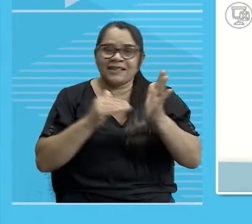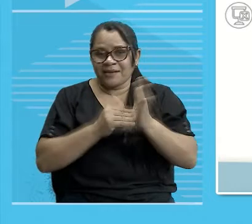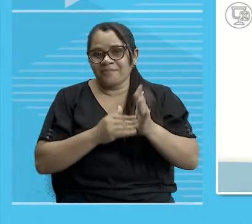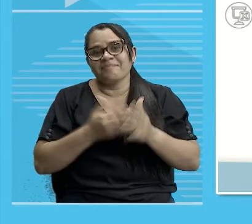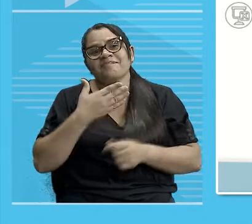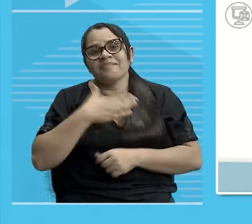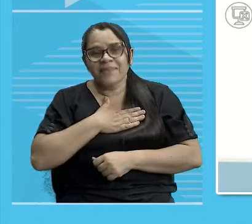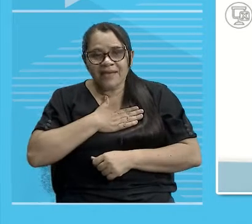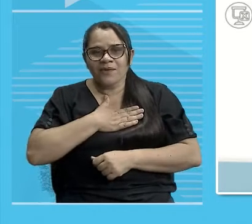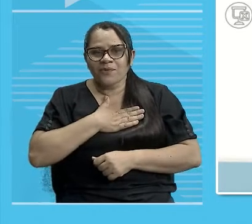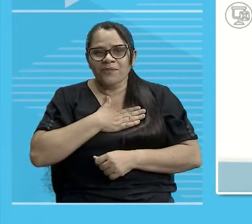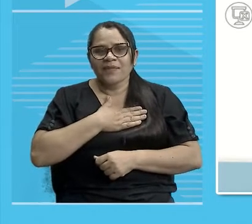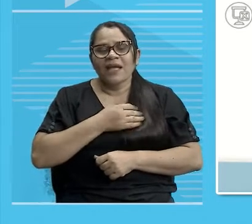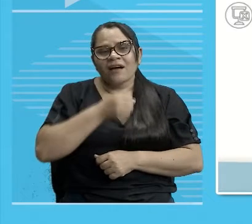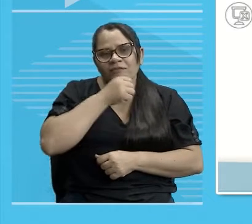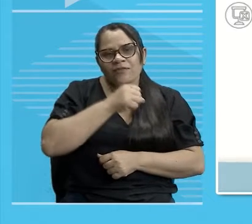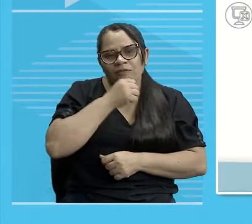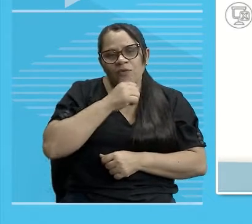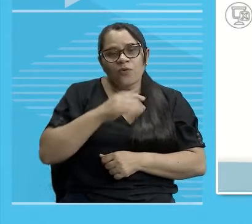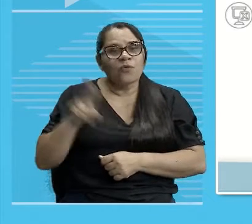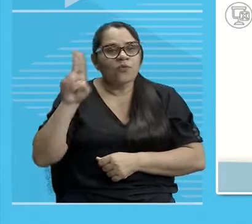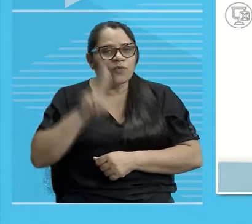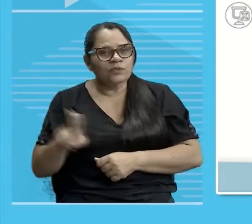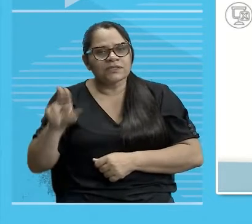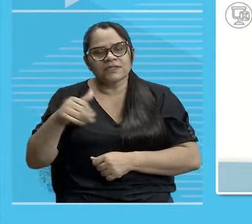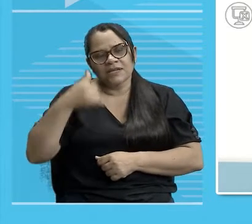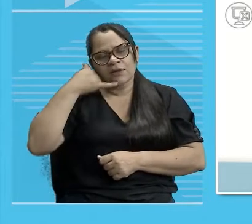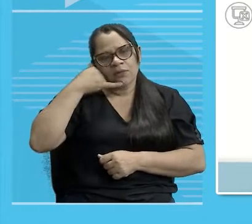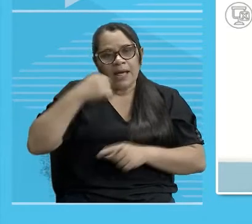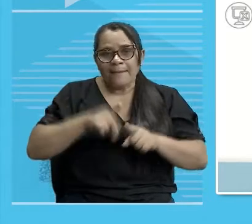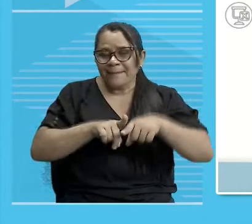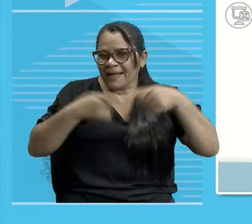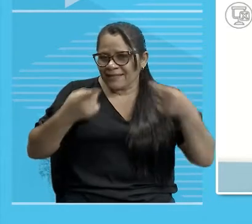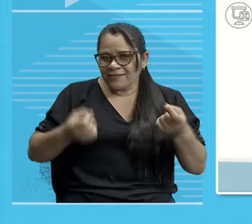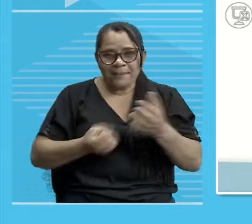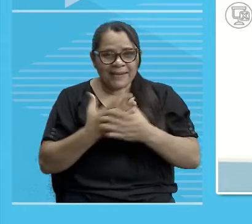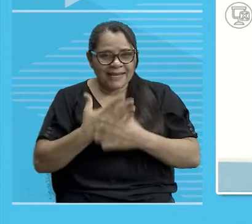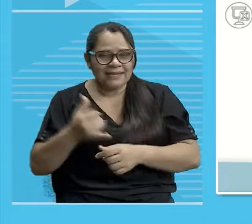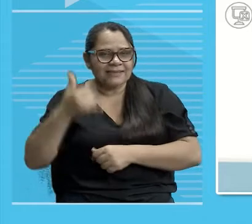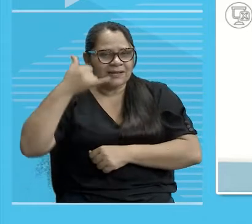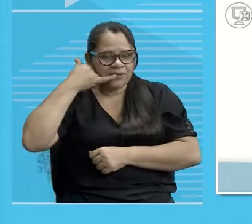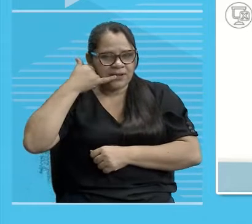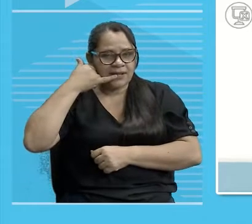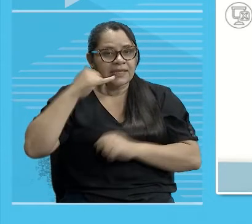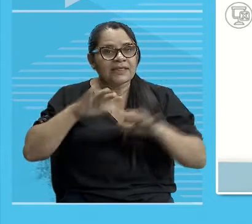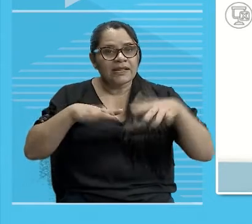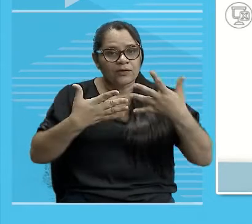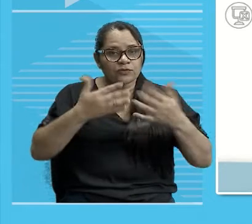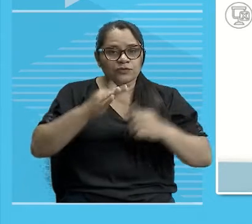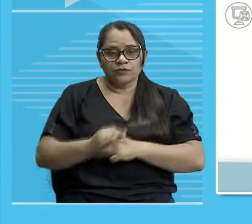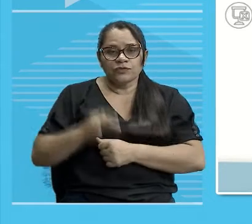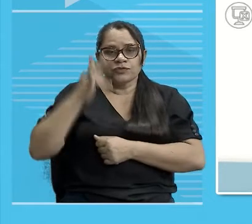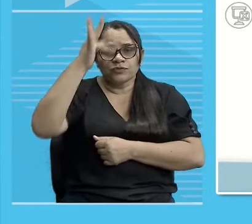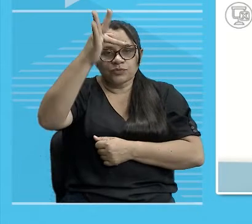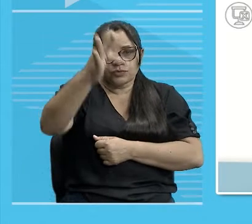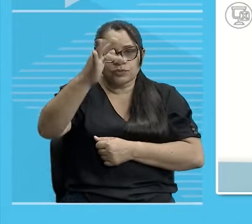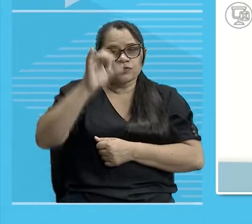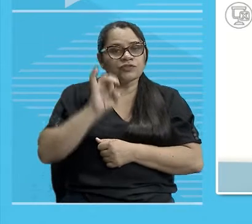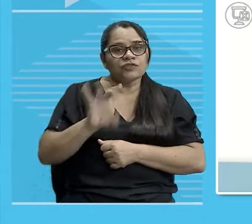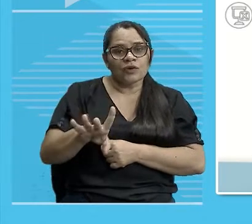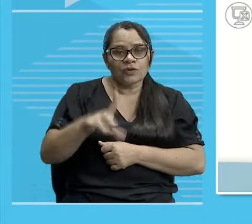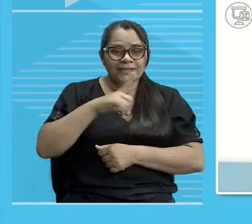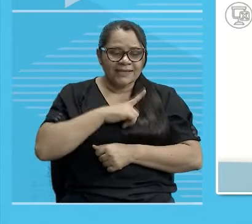fabricar o celular você não tem conhecimento e no futuro só vai ter emprego para quem sabe